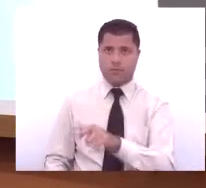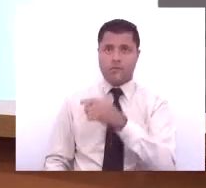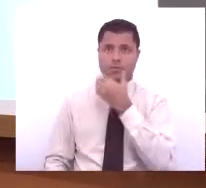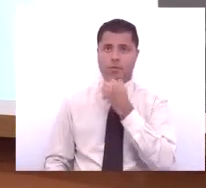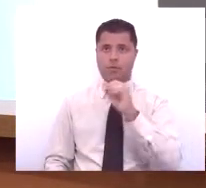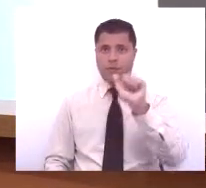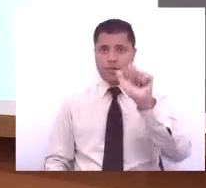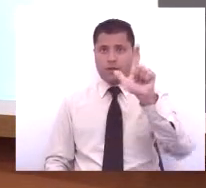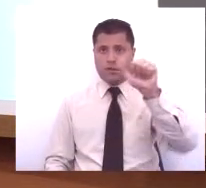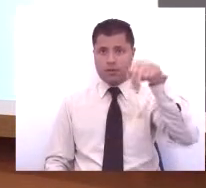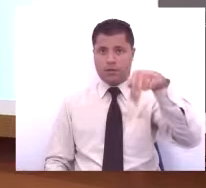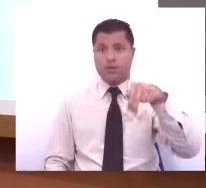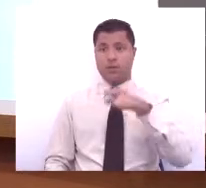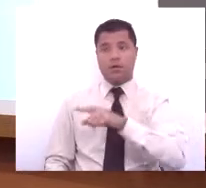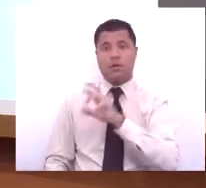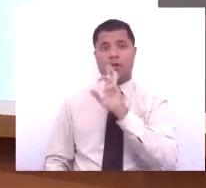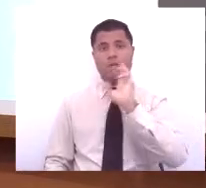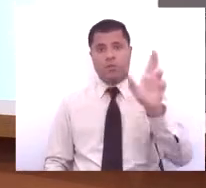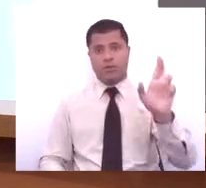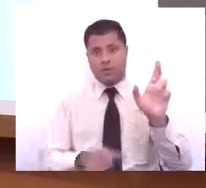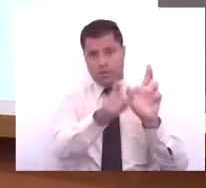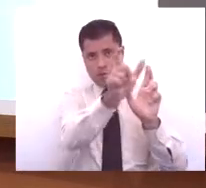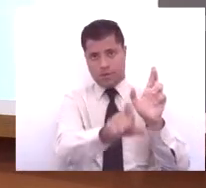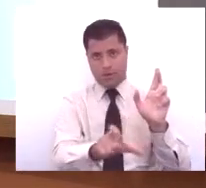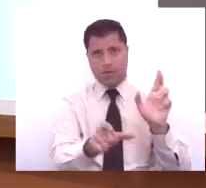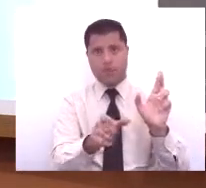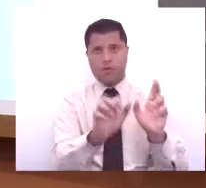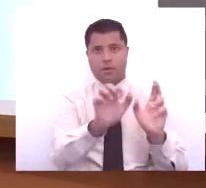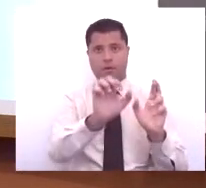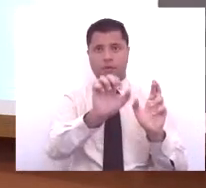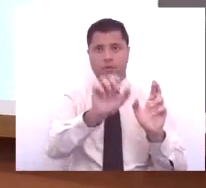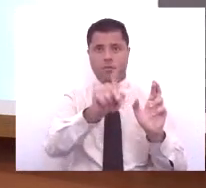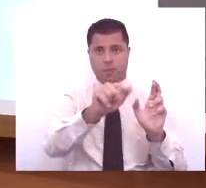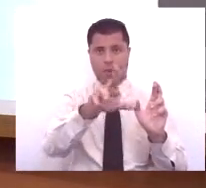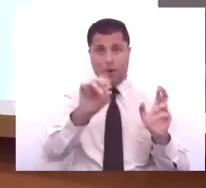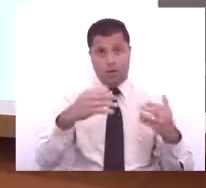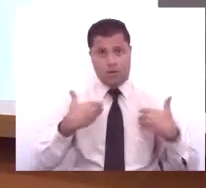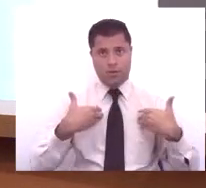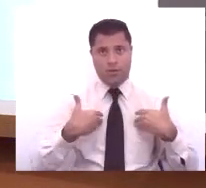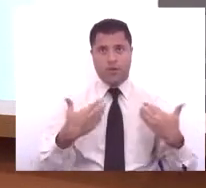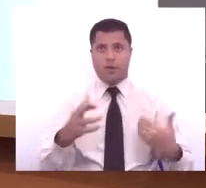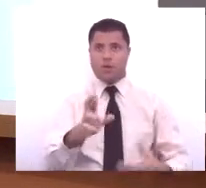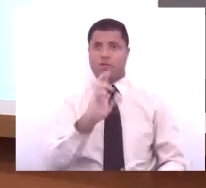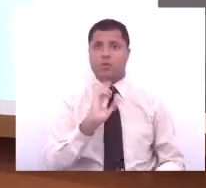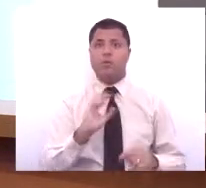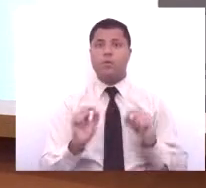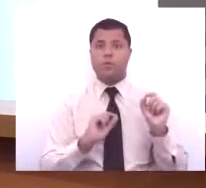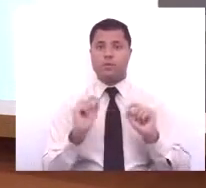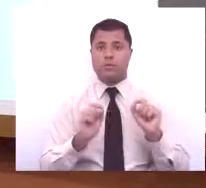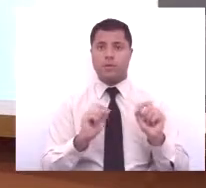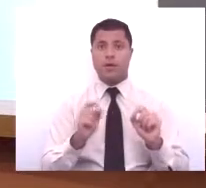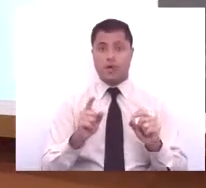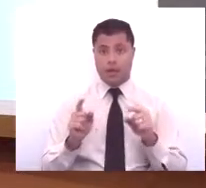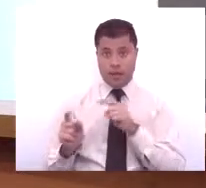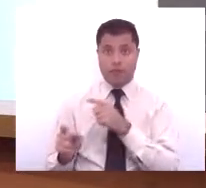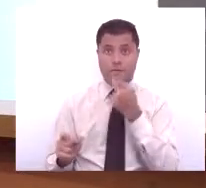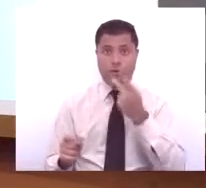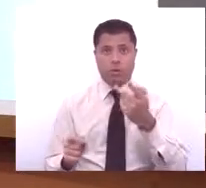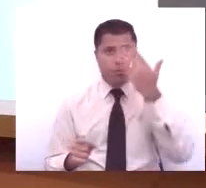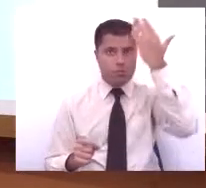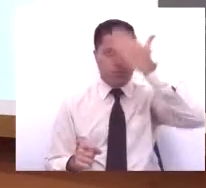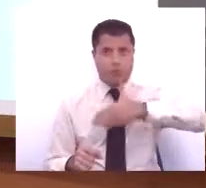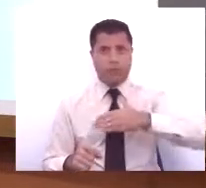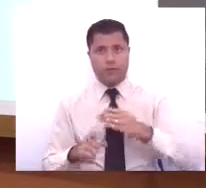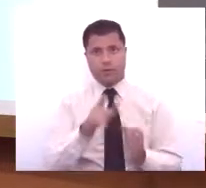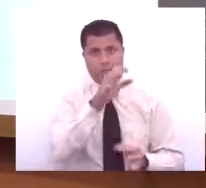Neto respondeu ao vereador Paulo Sérgio e disse ter provado, presta atenção, ter provado ao